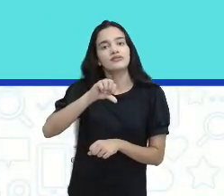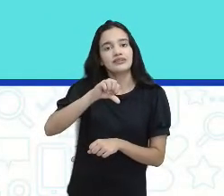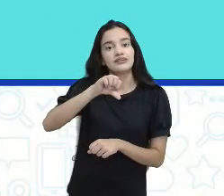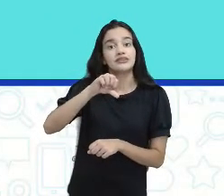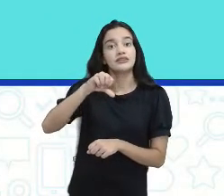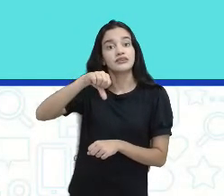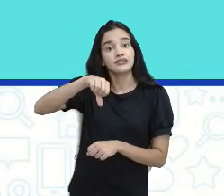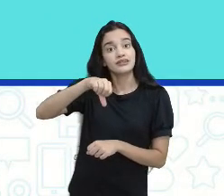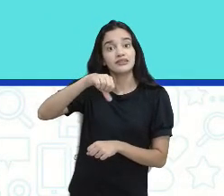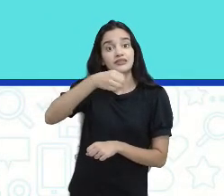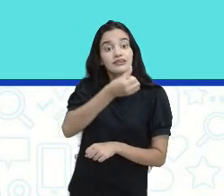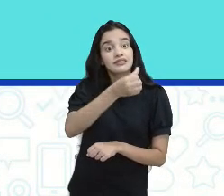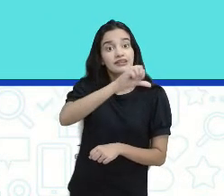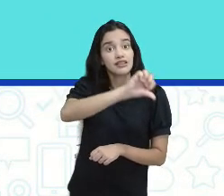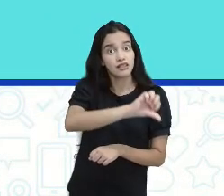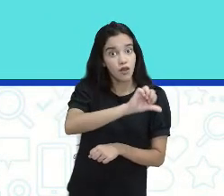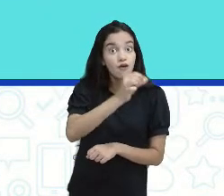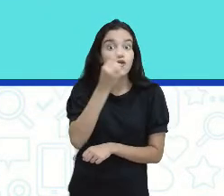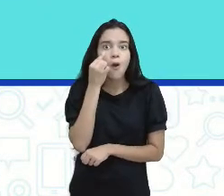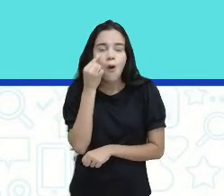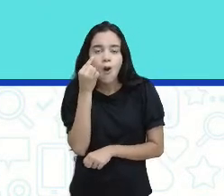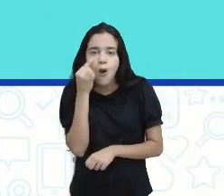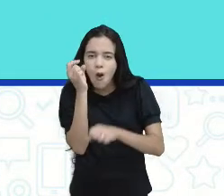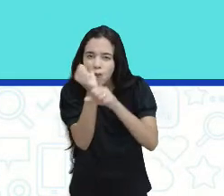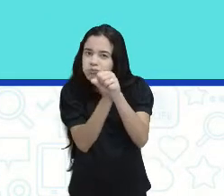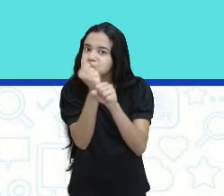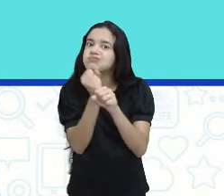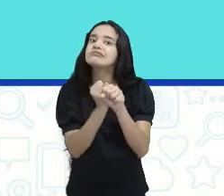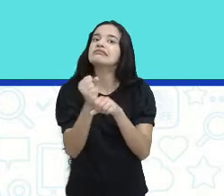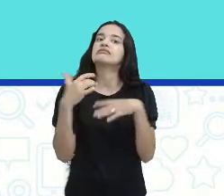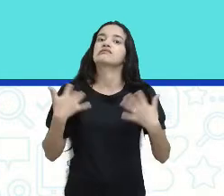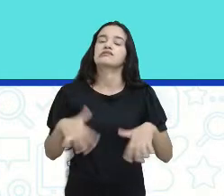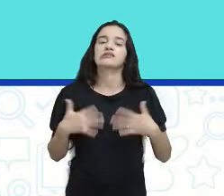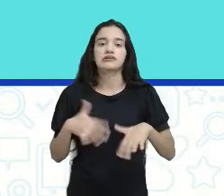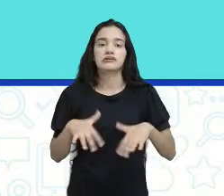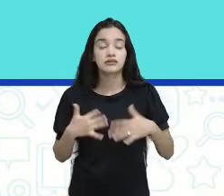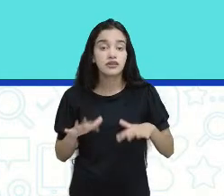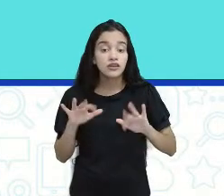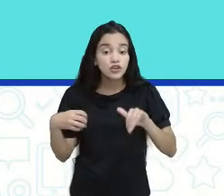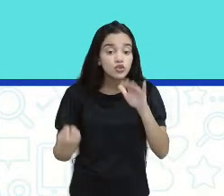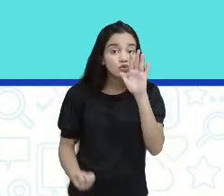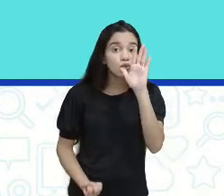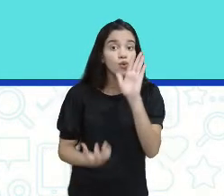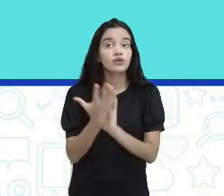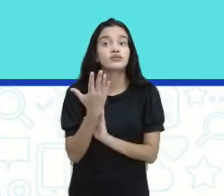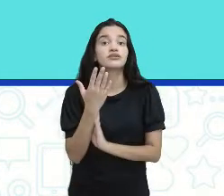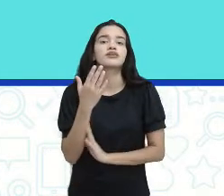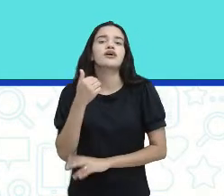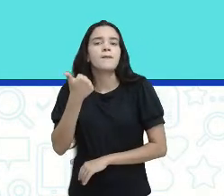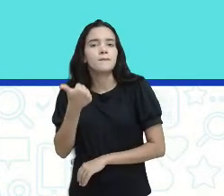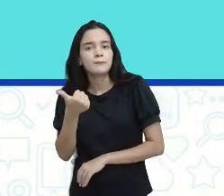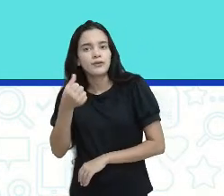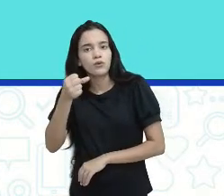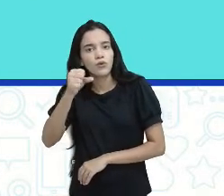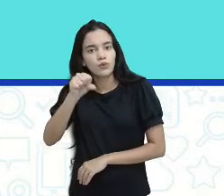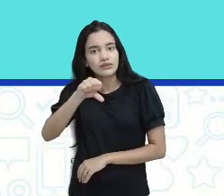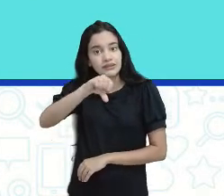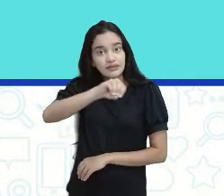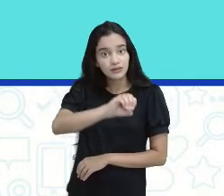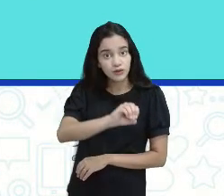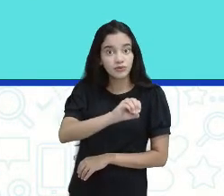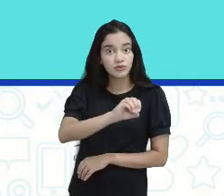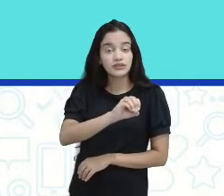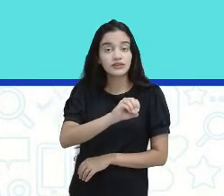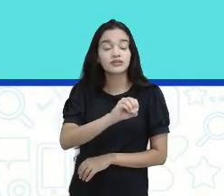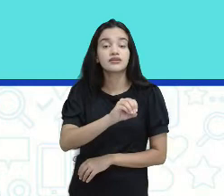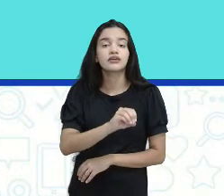1969, vejam o tempo aí que passou, né? A gente tá falando aqui que se originou por volta de 1890,